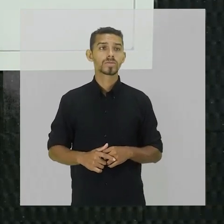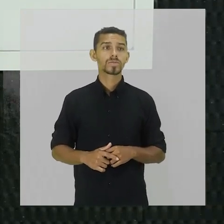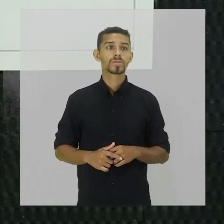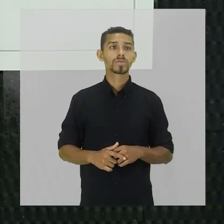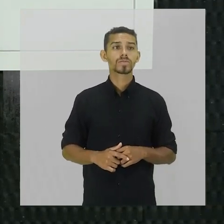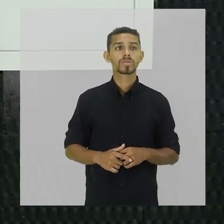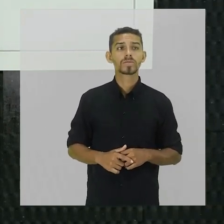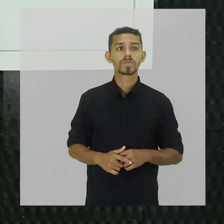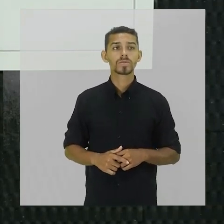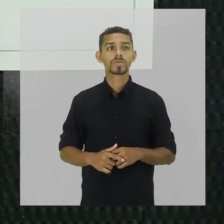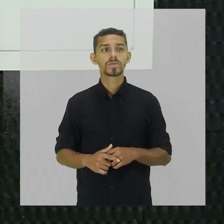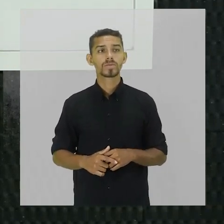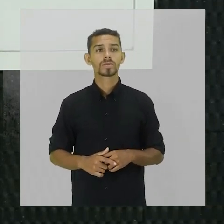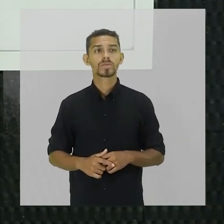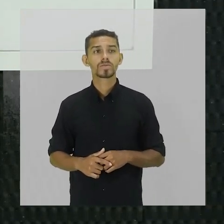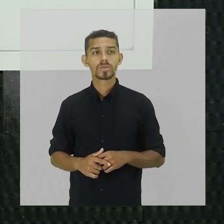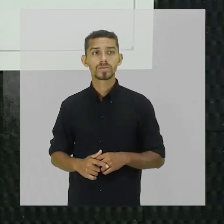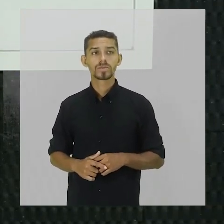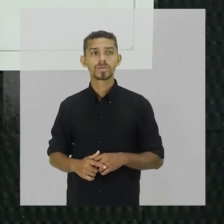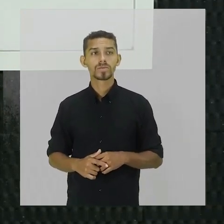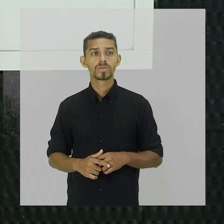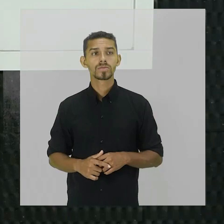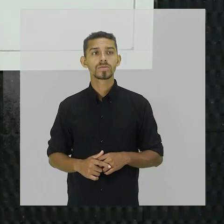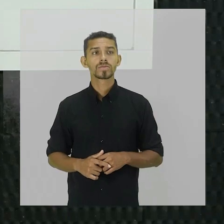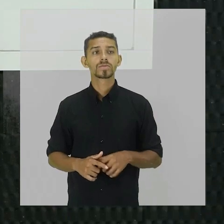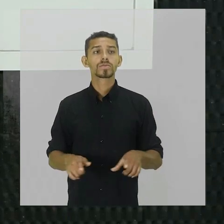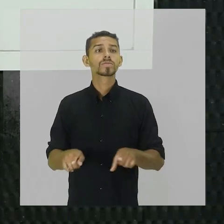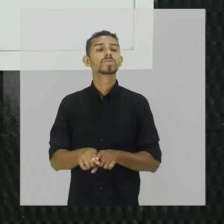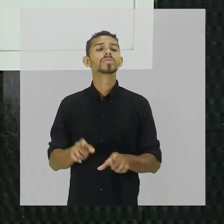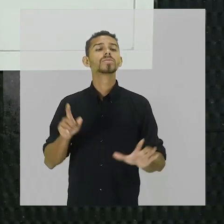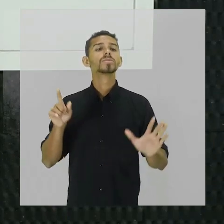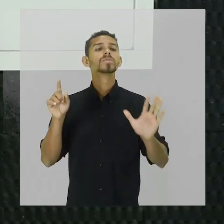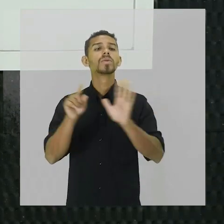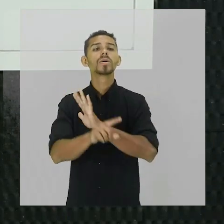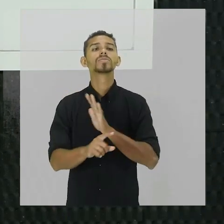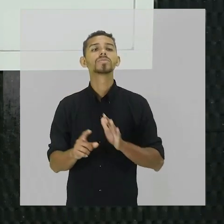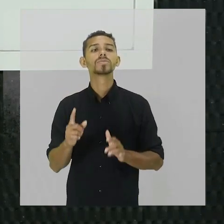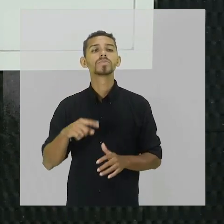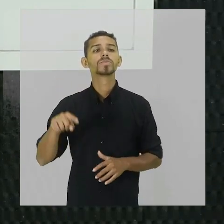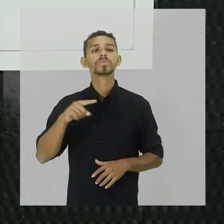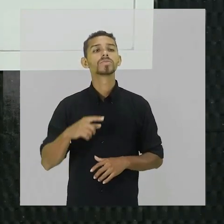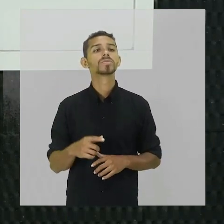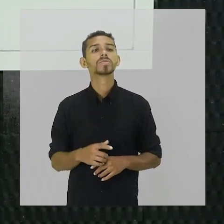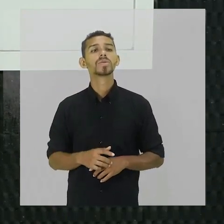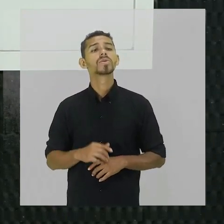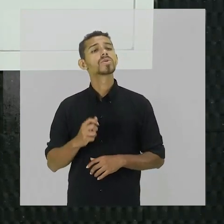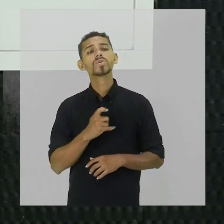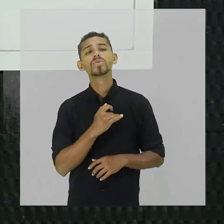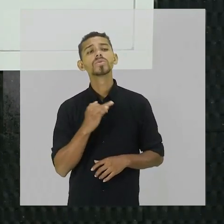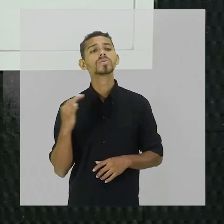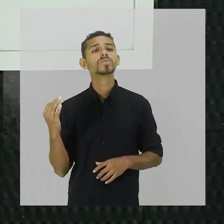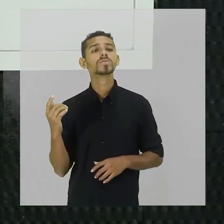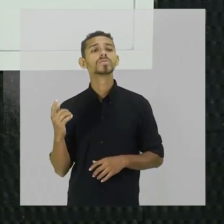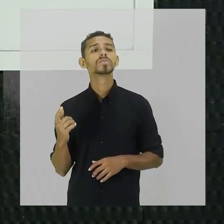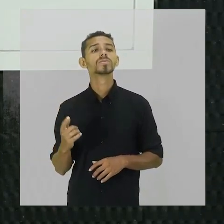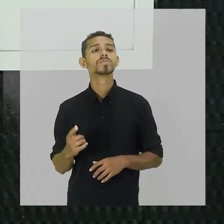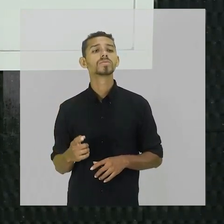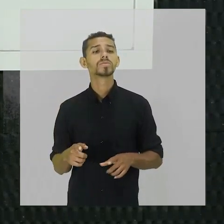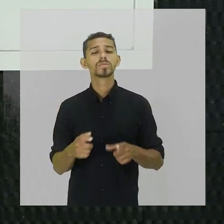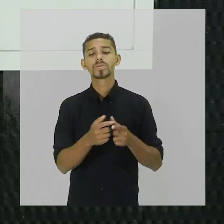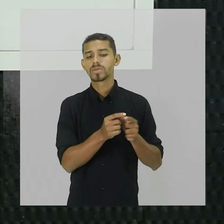esfera dessa tem raio Rzinho, eu pergunto para vocês, quanto é que vale daqui para